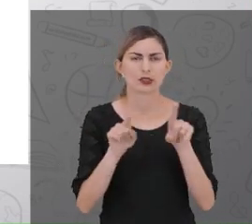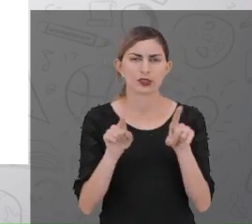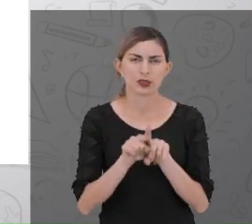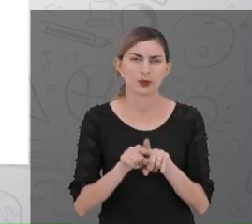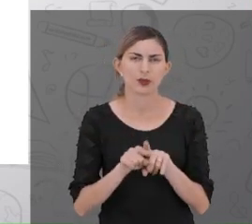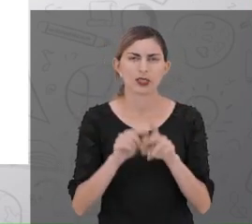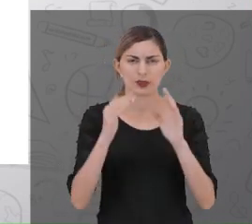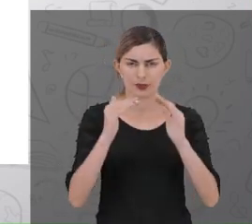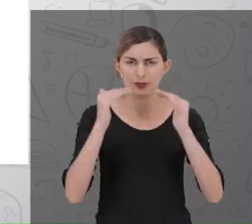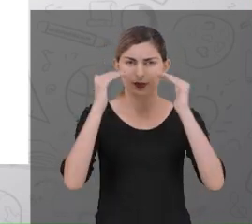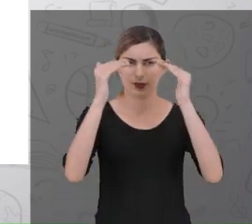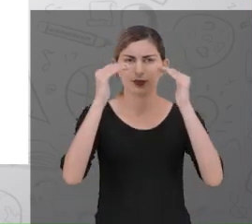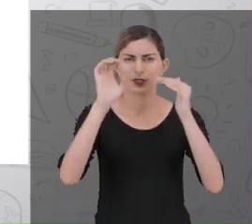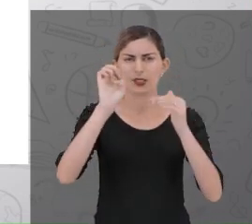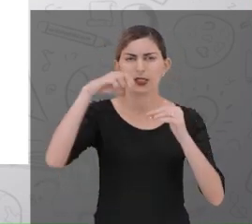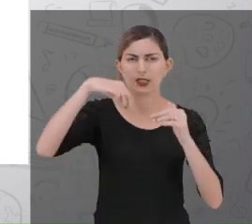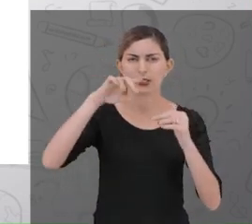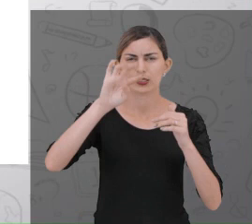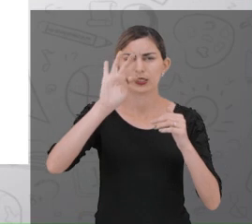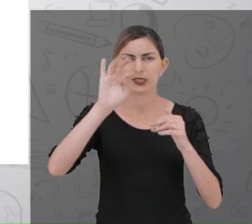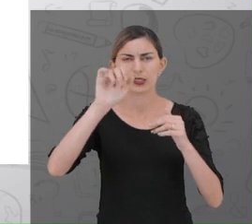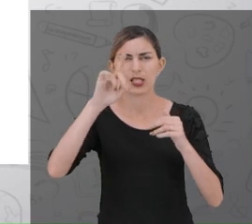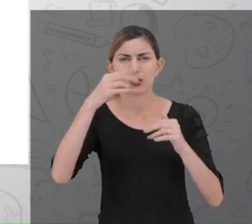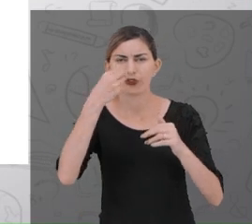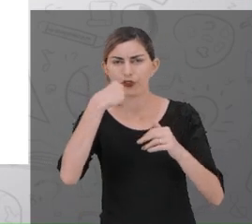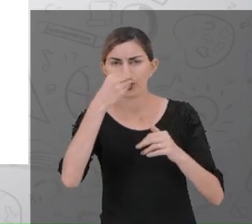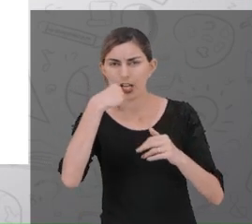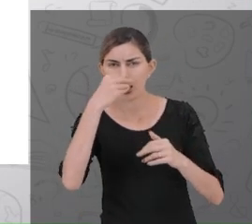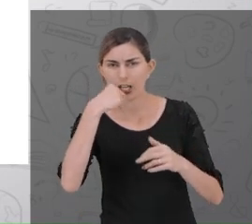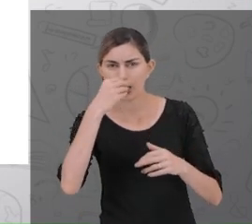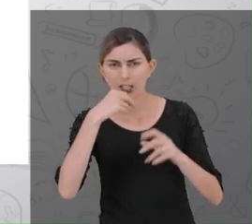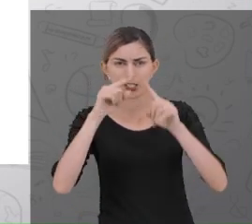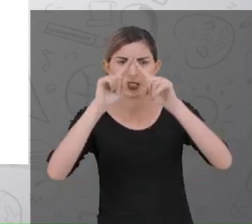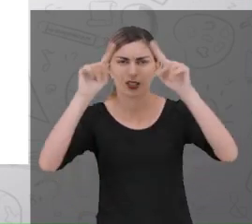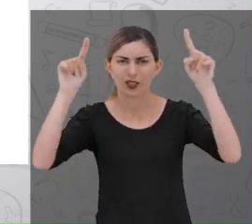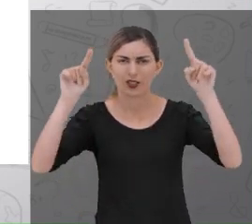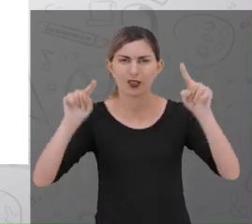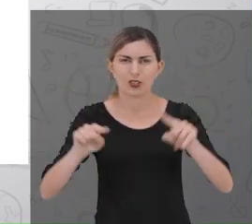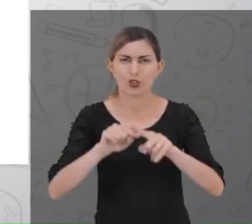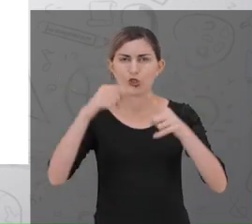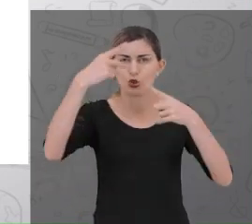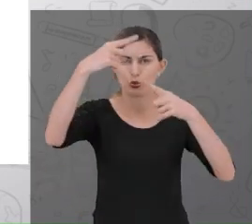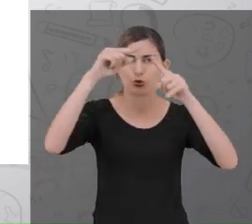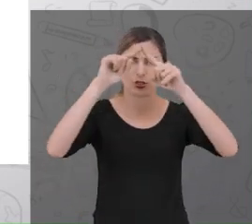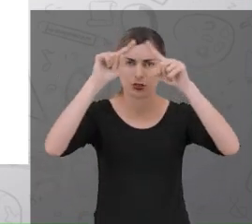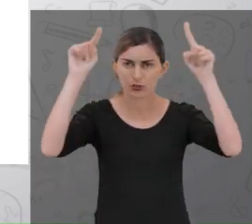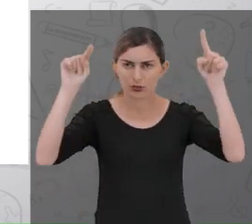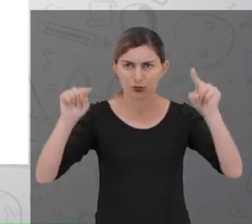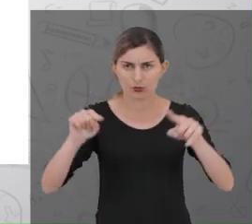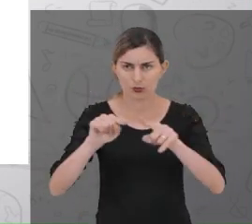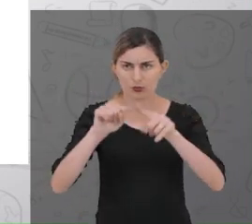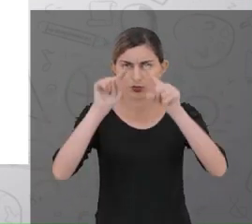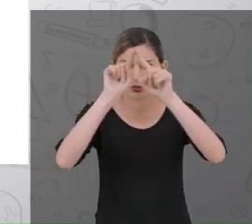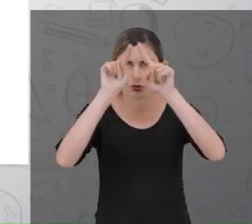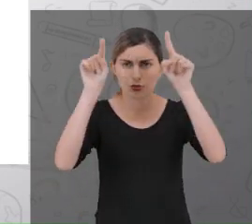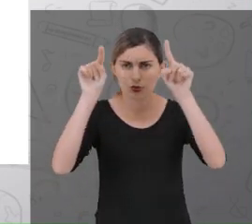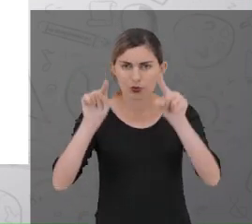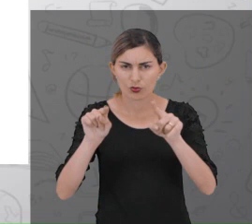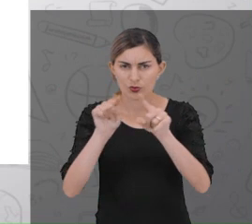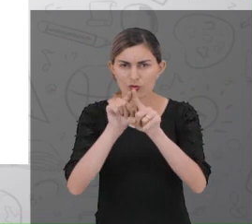multivalorados. Lá em cima, entidade fraca, que são retângulos com 2